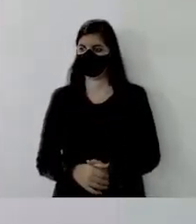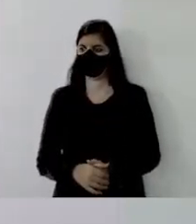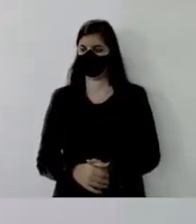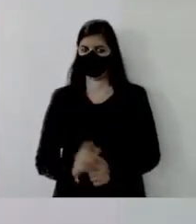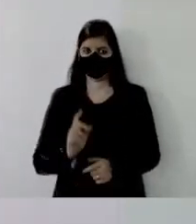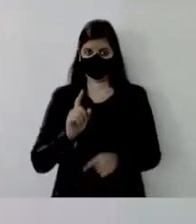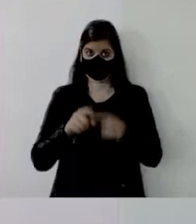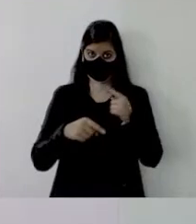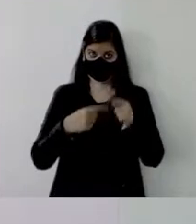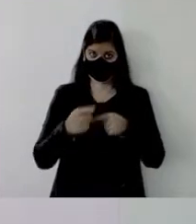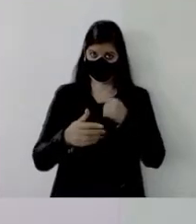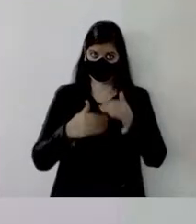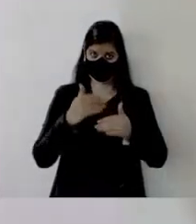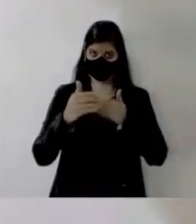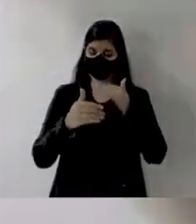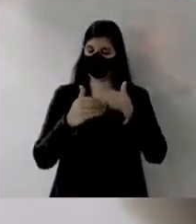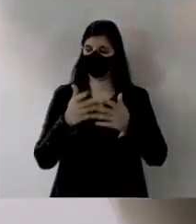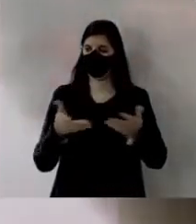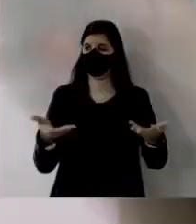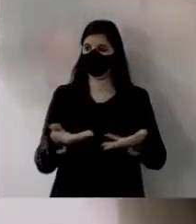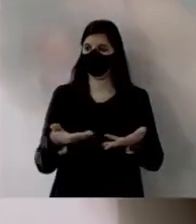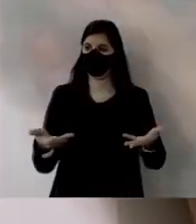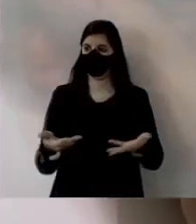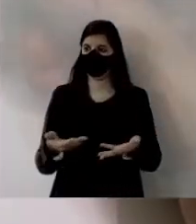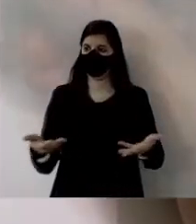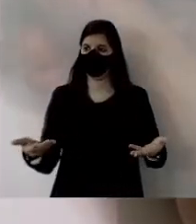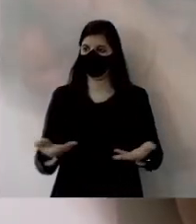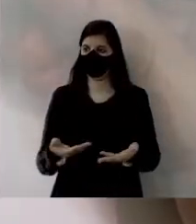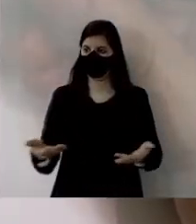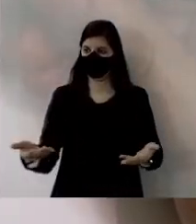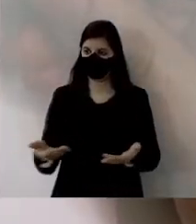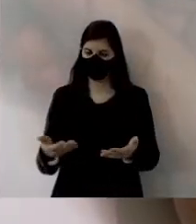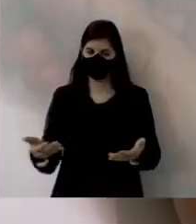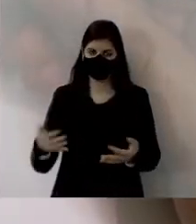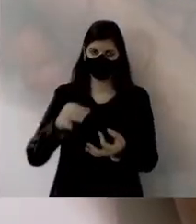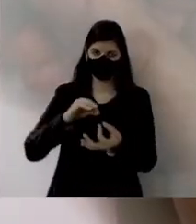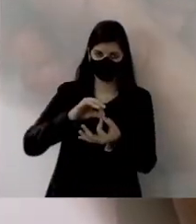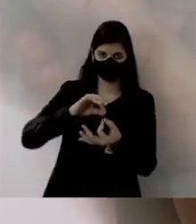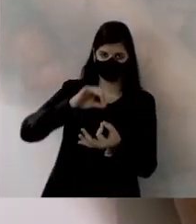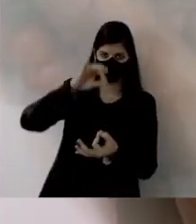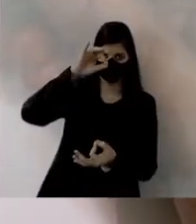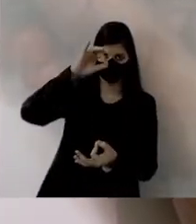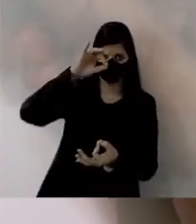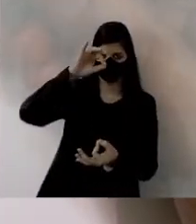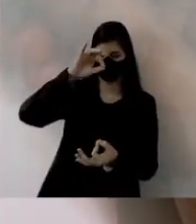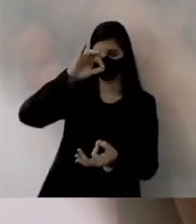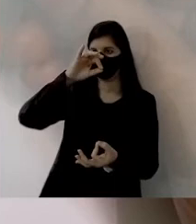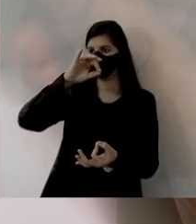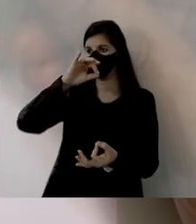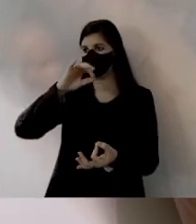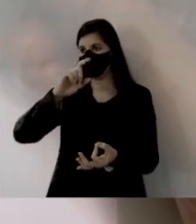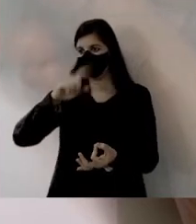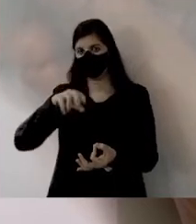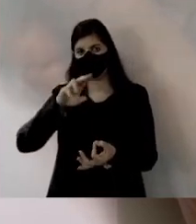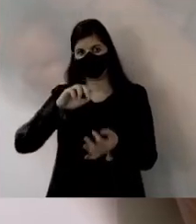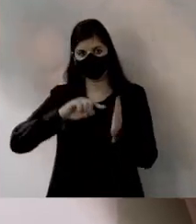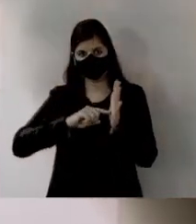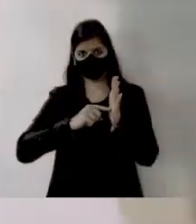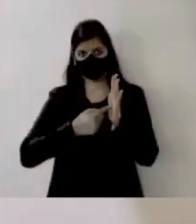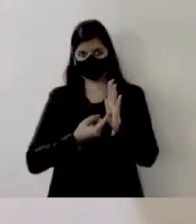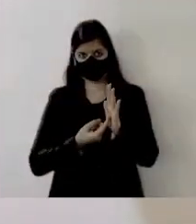Após esse processo, nós vamos agora colocar a altura da face lateral a partir desse ponto